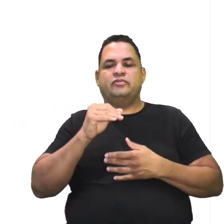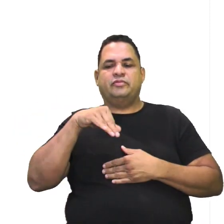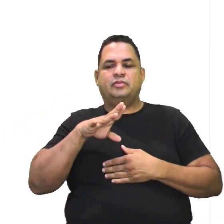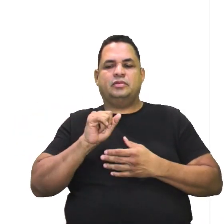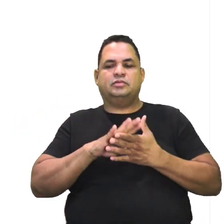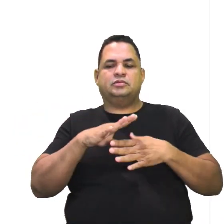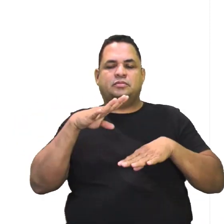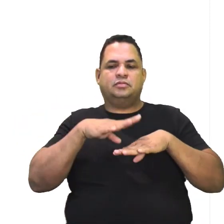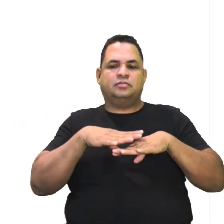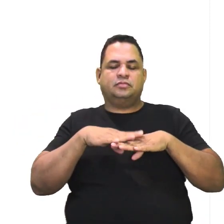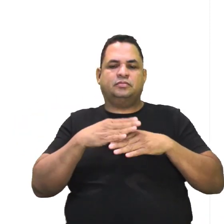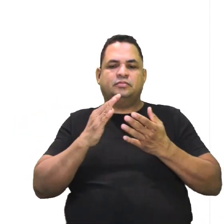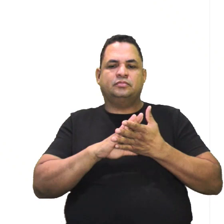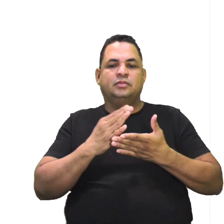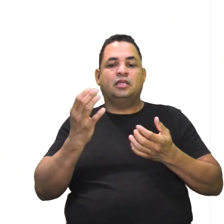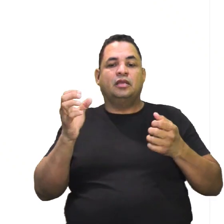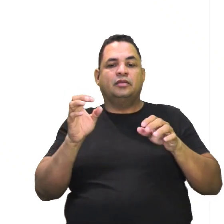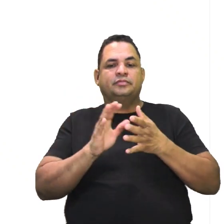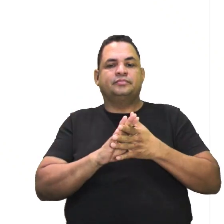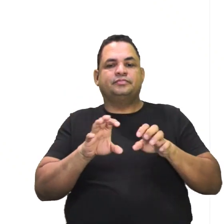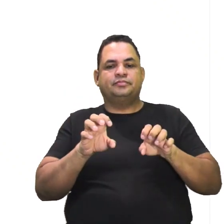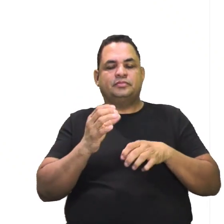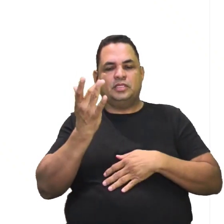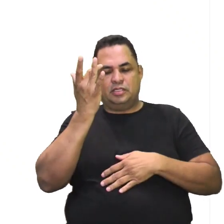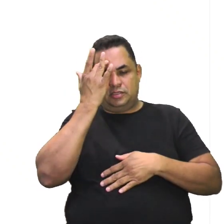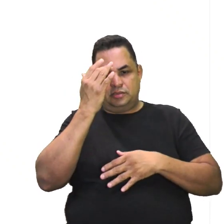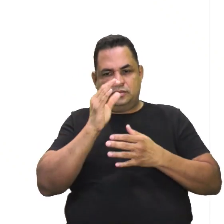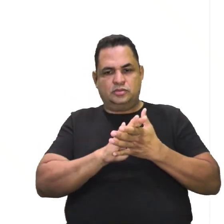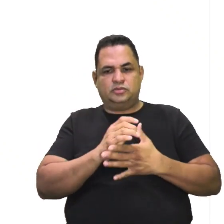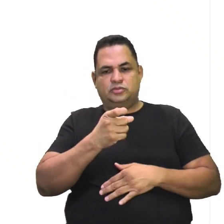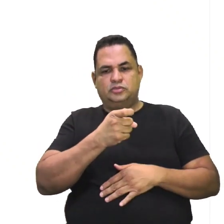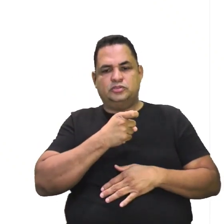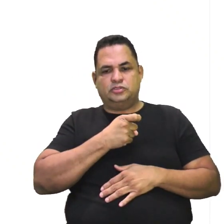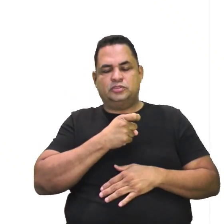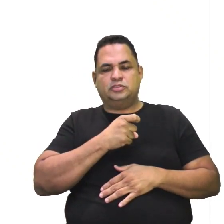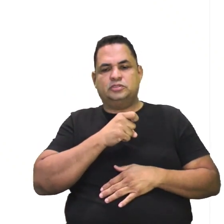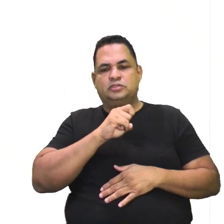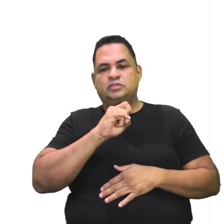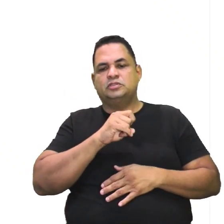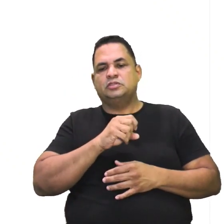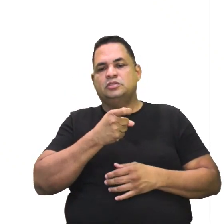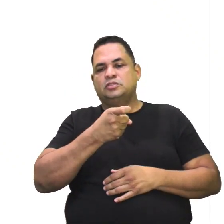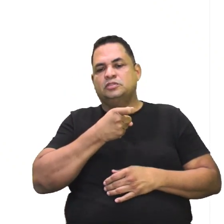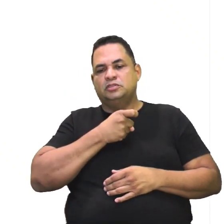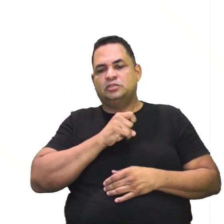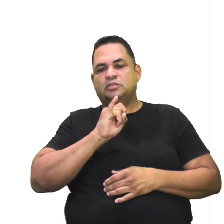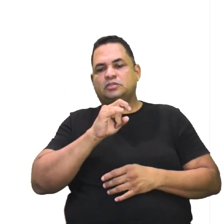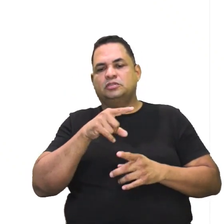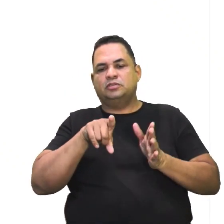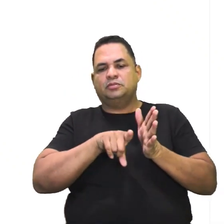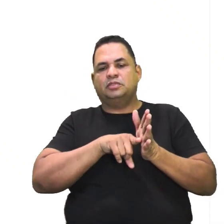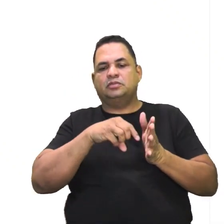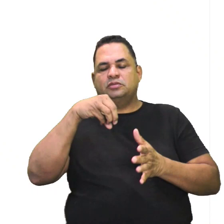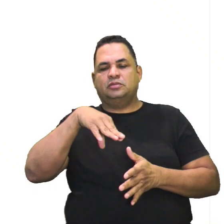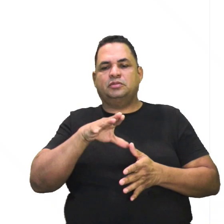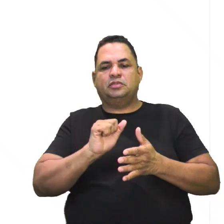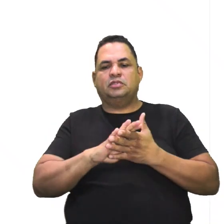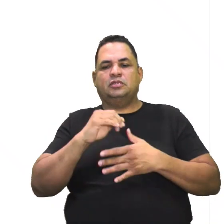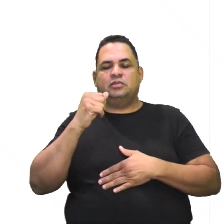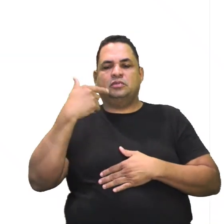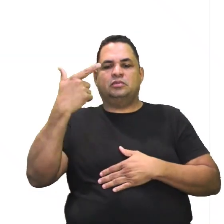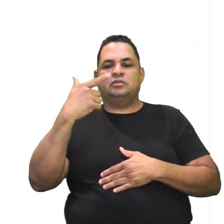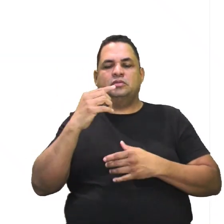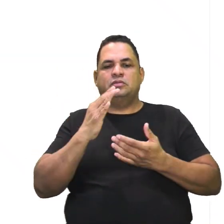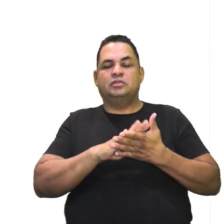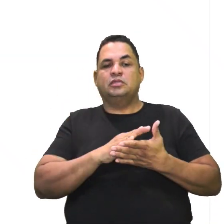naquela fórmula é o xi menos o MA ao quadrado. Ao quadrado. Chegado a esses resultados, agora a gente já